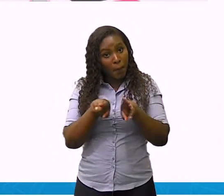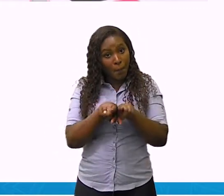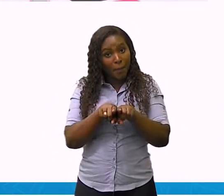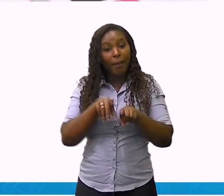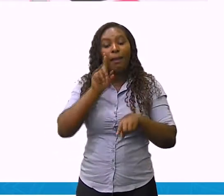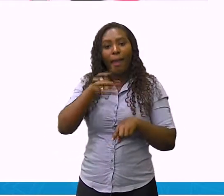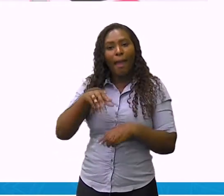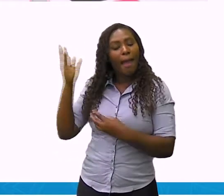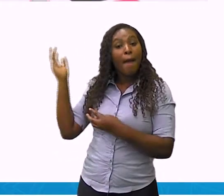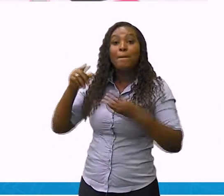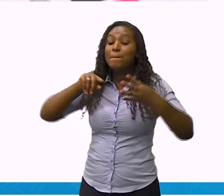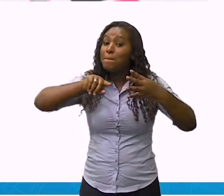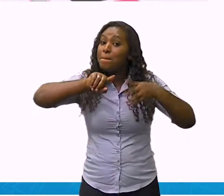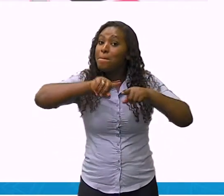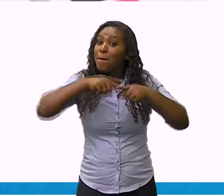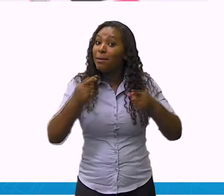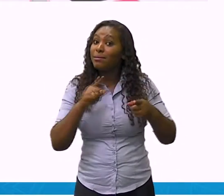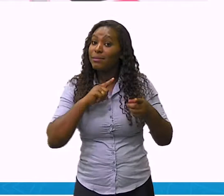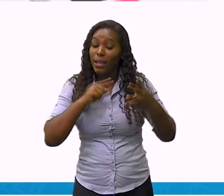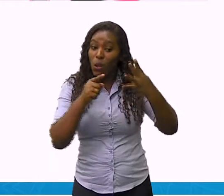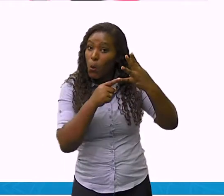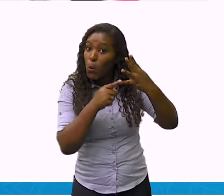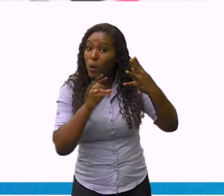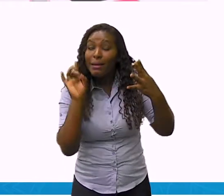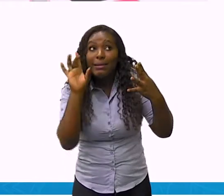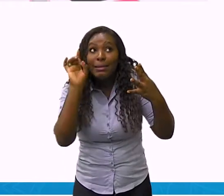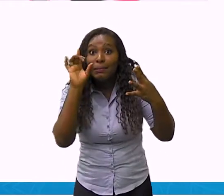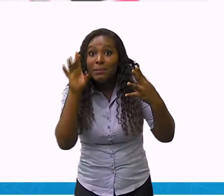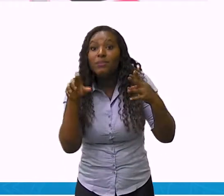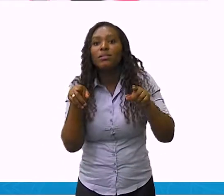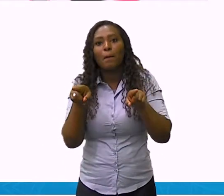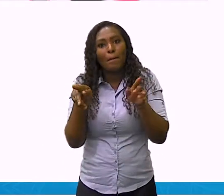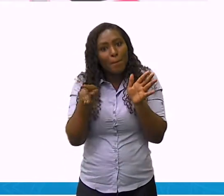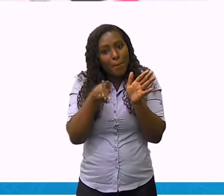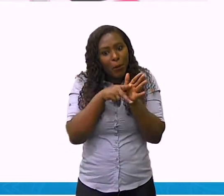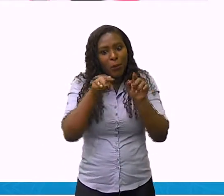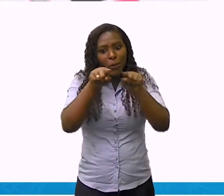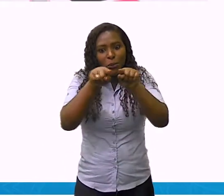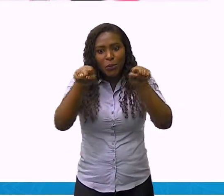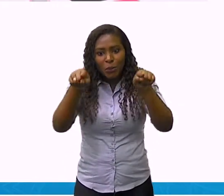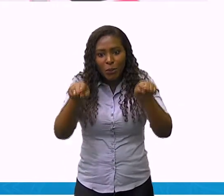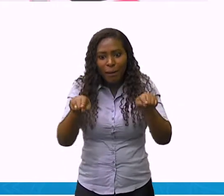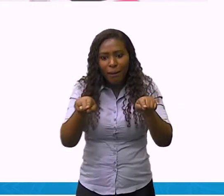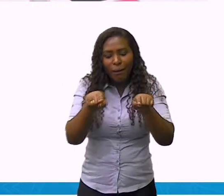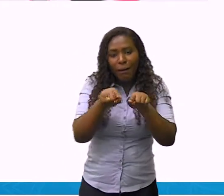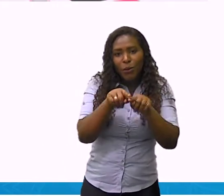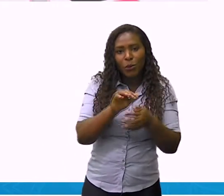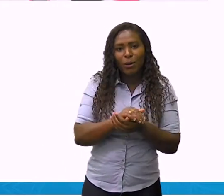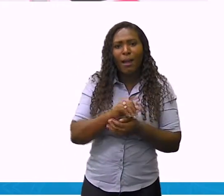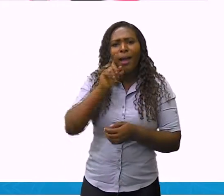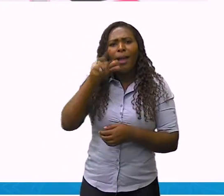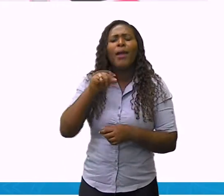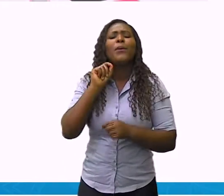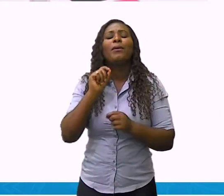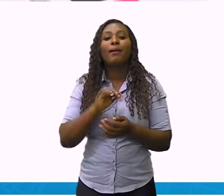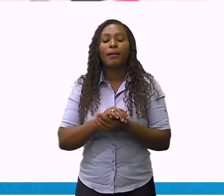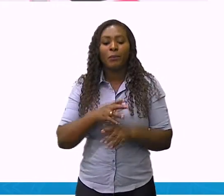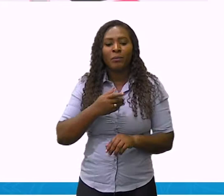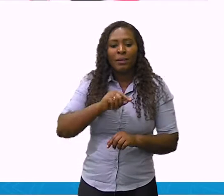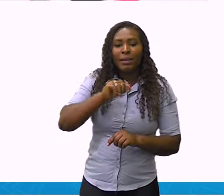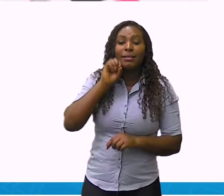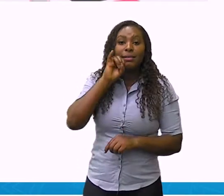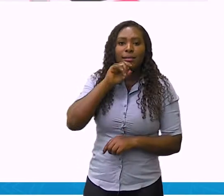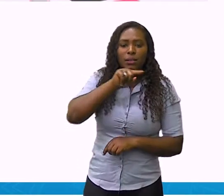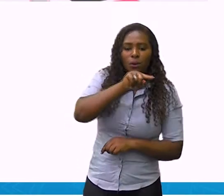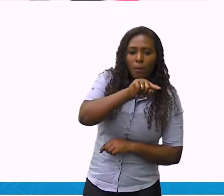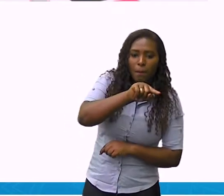do retângulo. É que as diagonais de um retângulo são congruentes, são iguais. Observe aqui